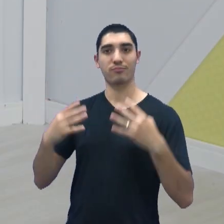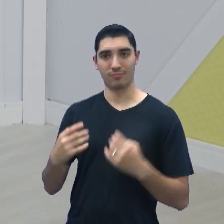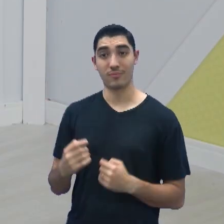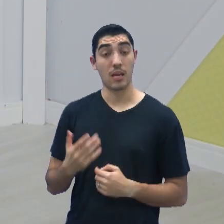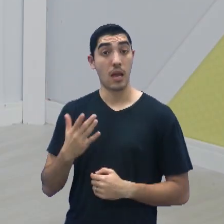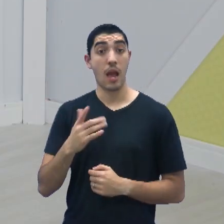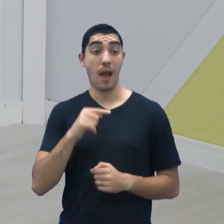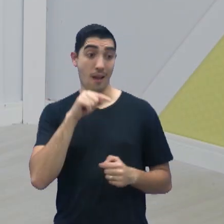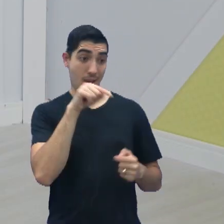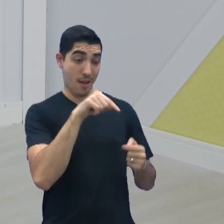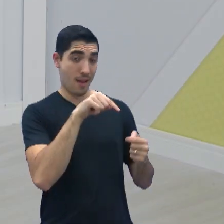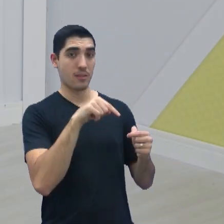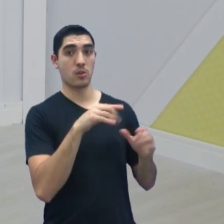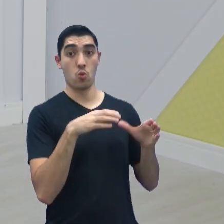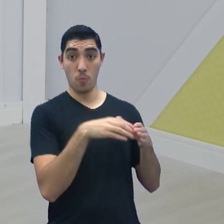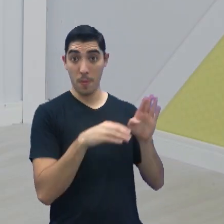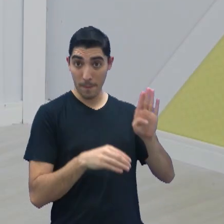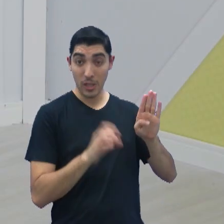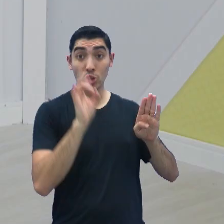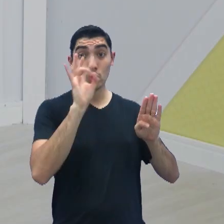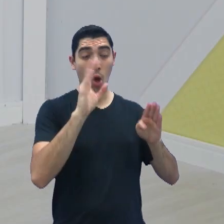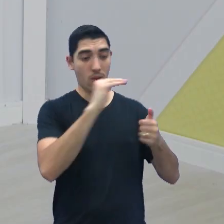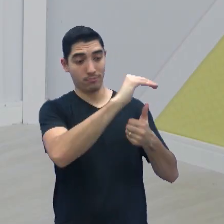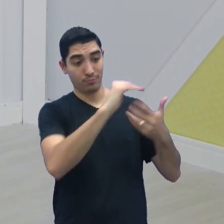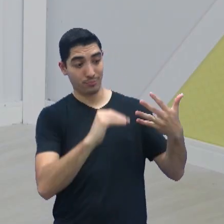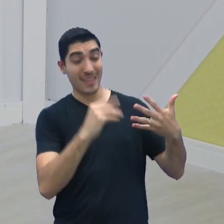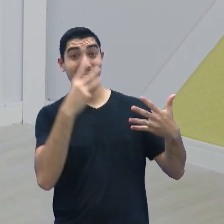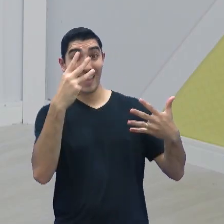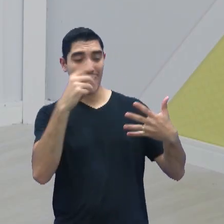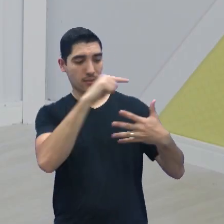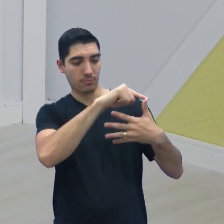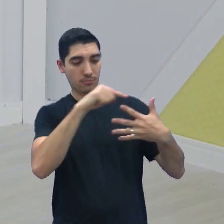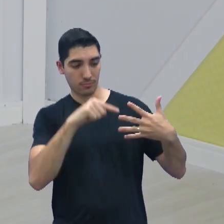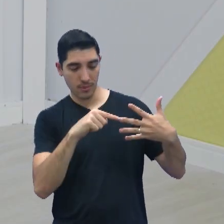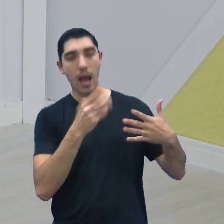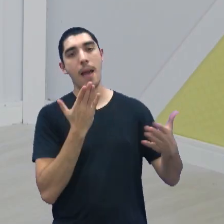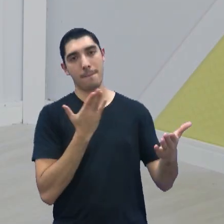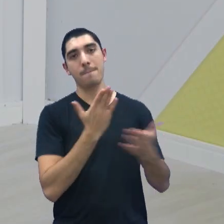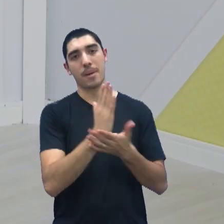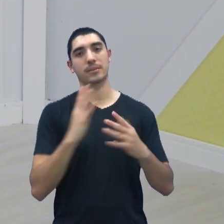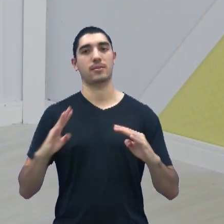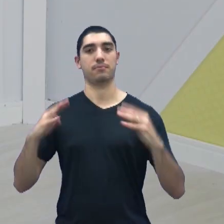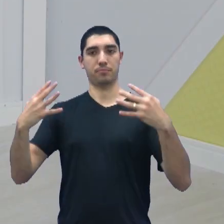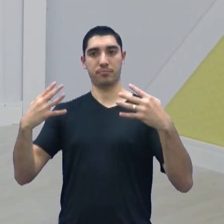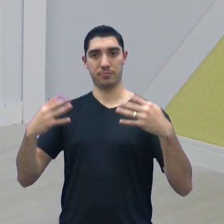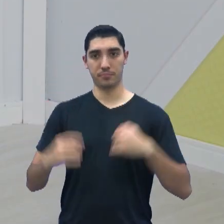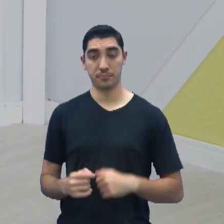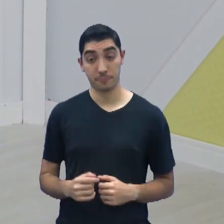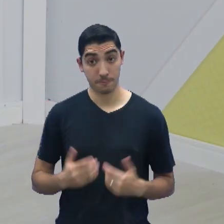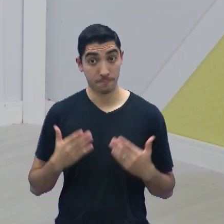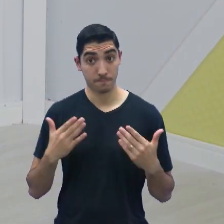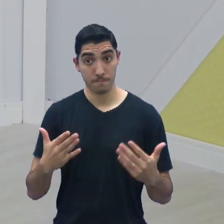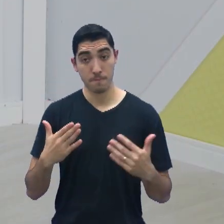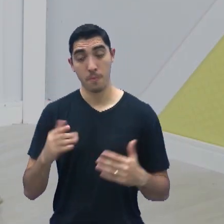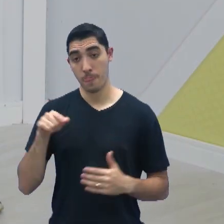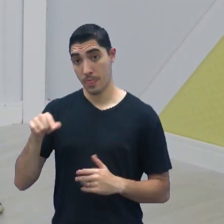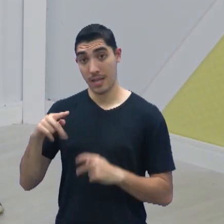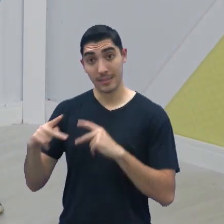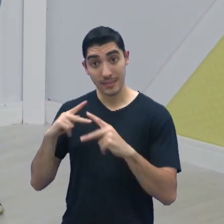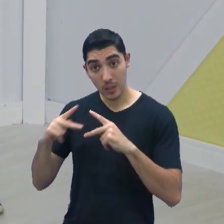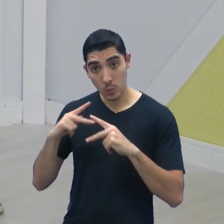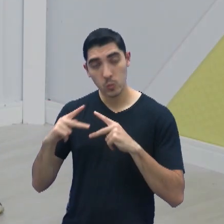3 primeiros dentro desse grupo B avançam para os playoffs, que serão de quartas de final. Os jogos do São José